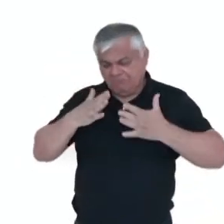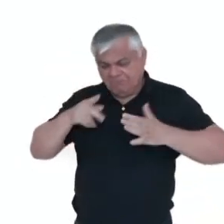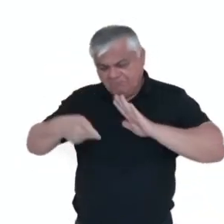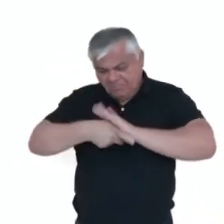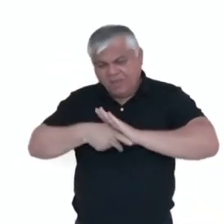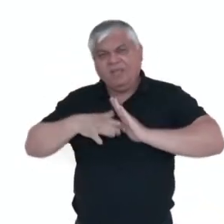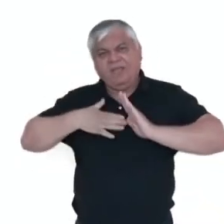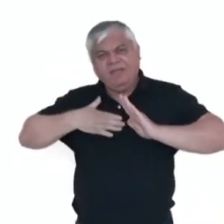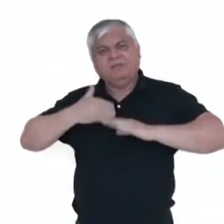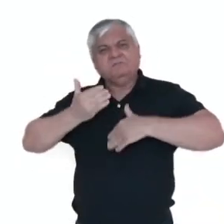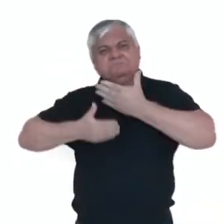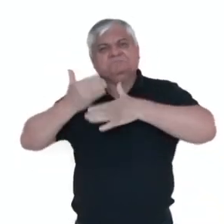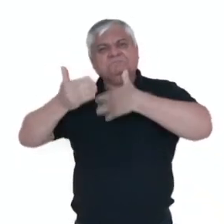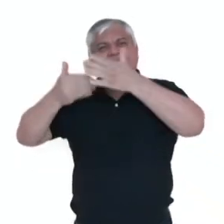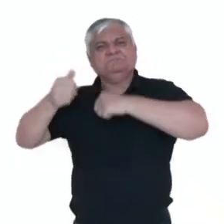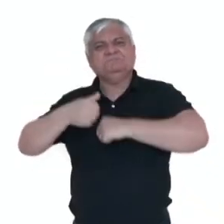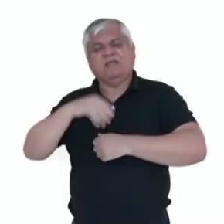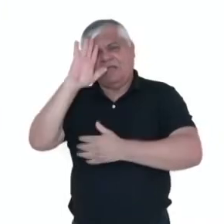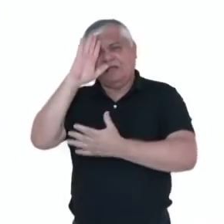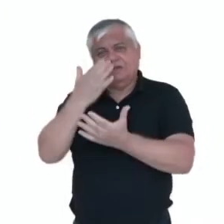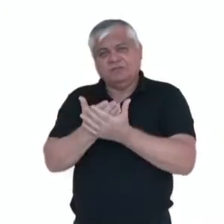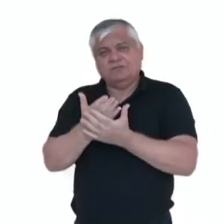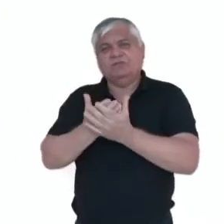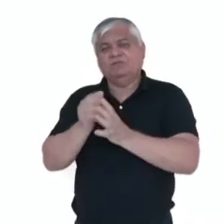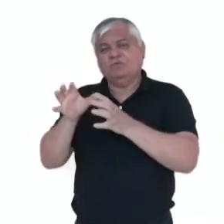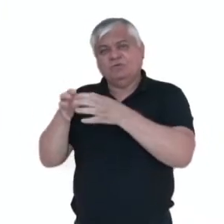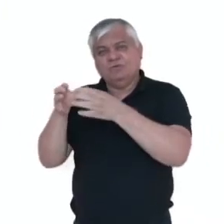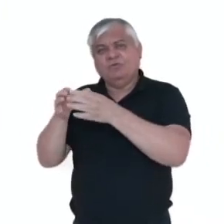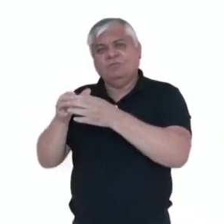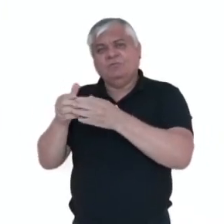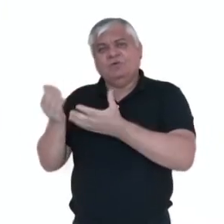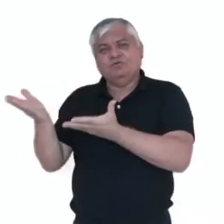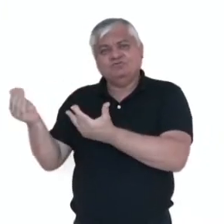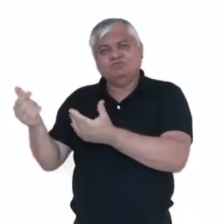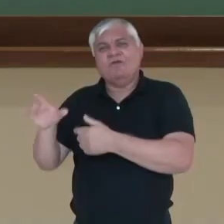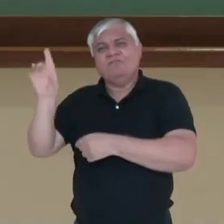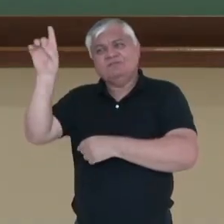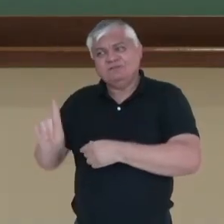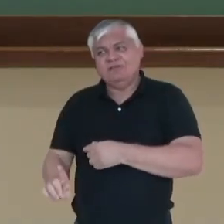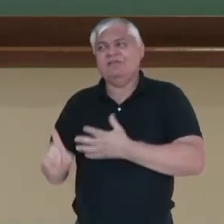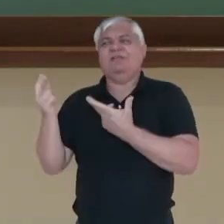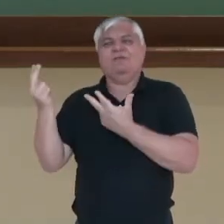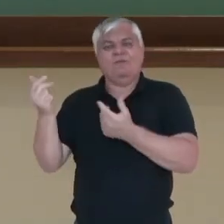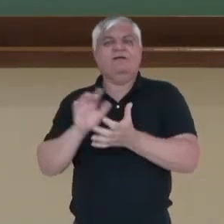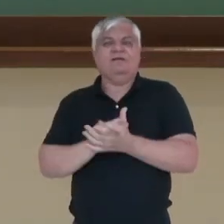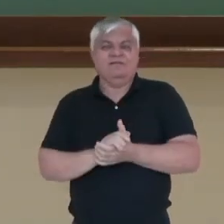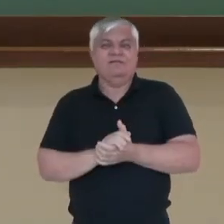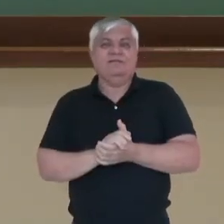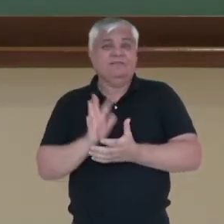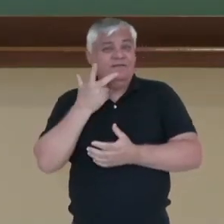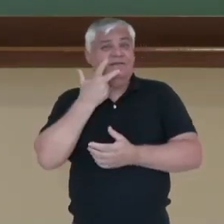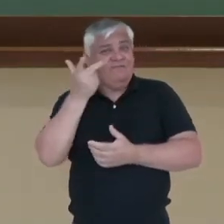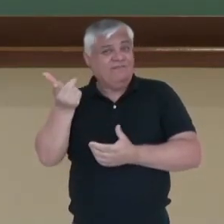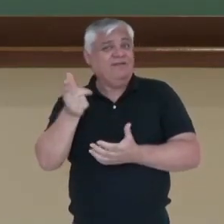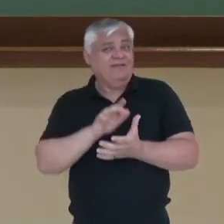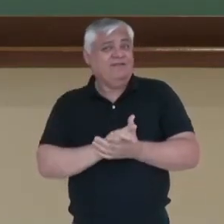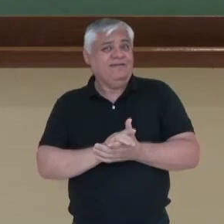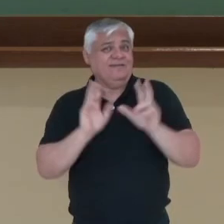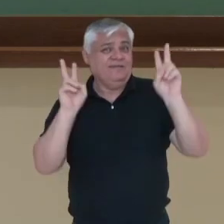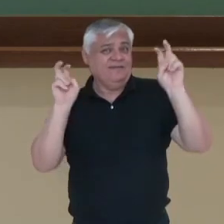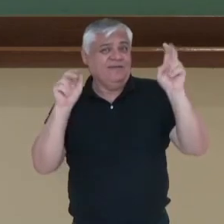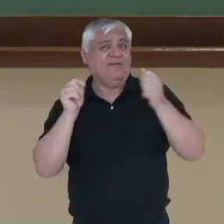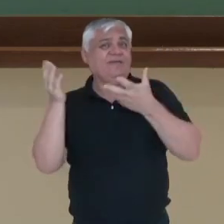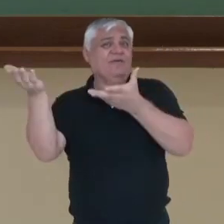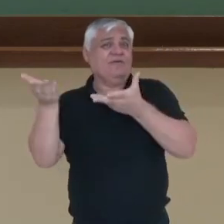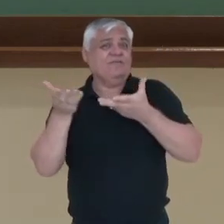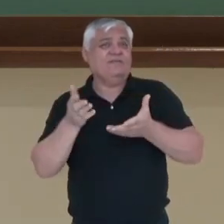desenvolvimento e acreditamos que outros jovens vão ter o direito. Então, veja, além da despedida aqui, ele faz um